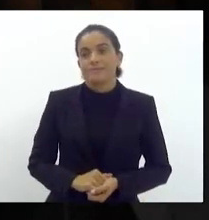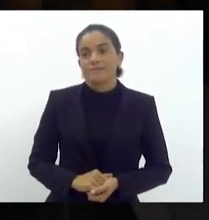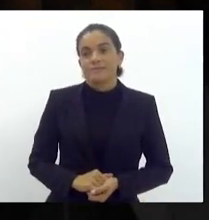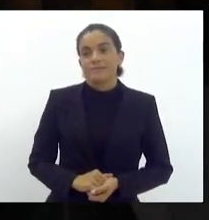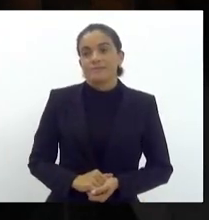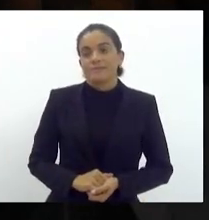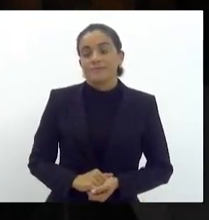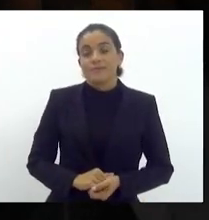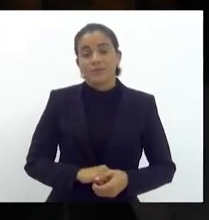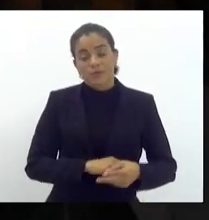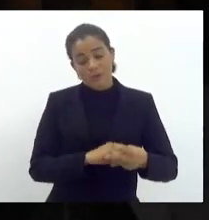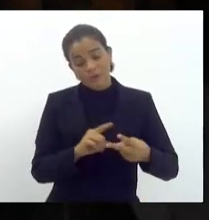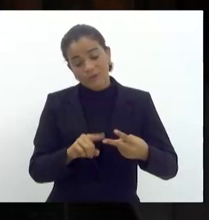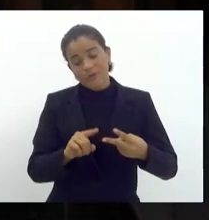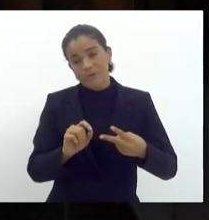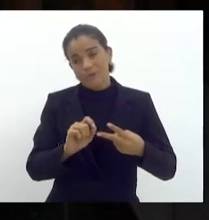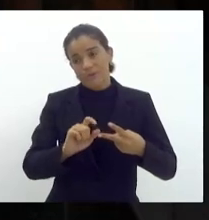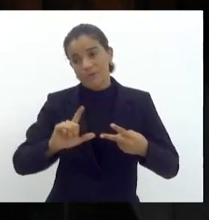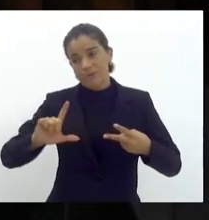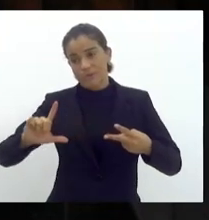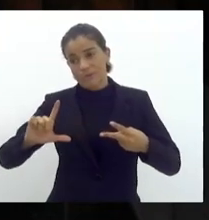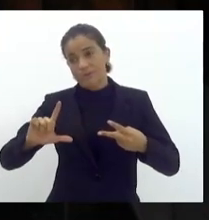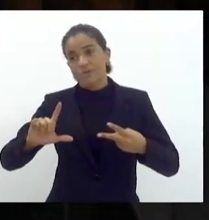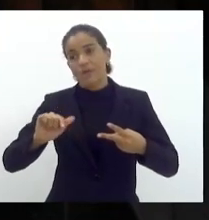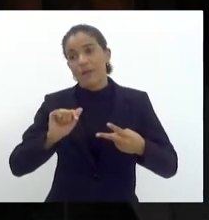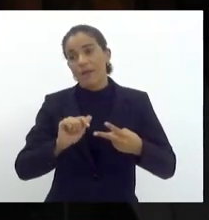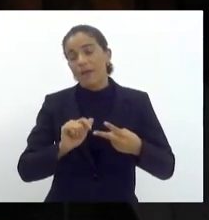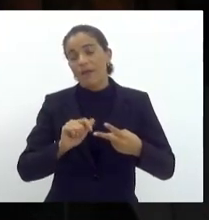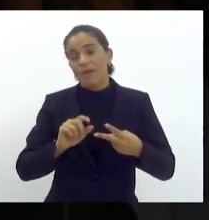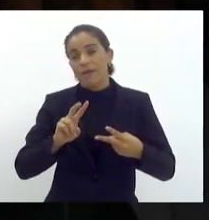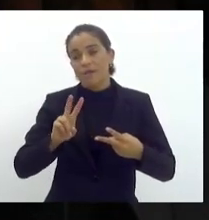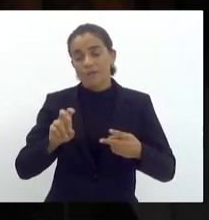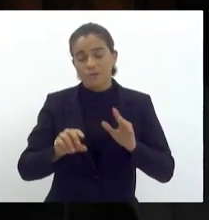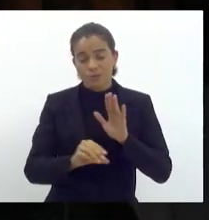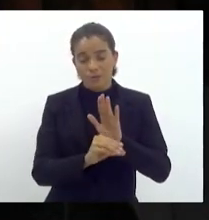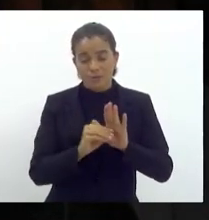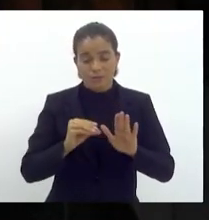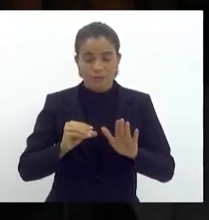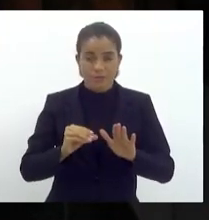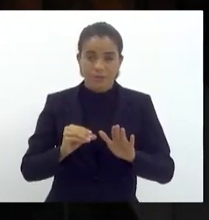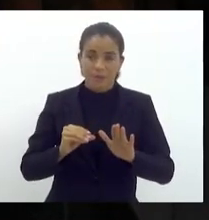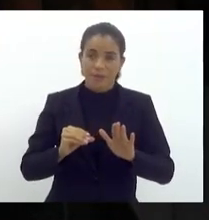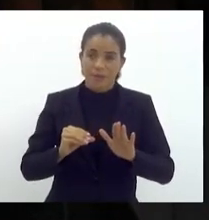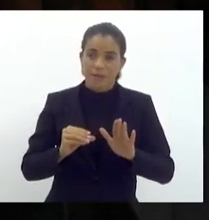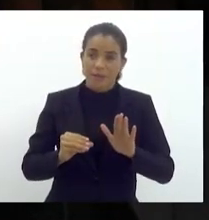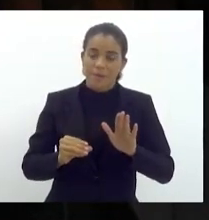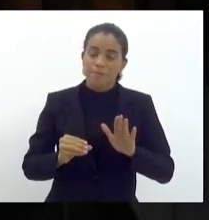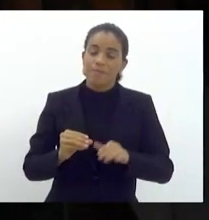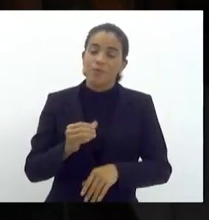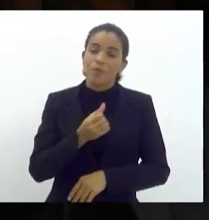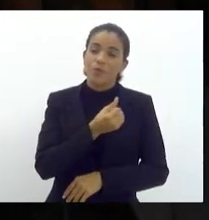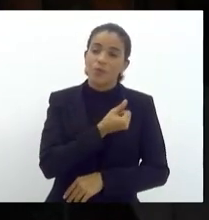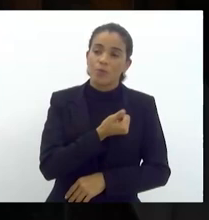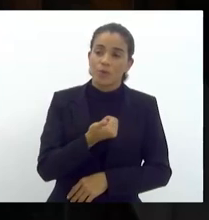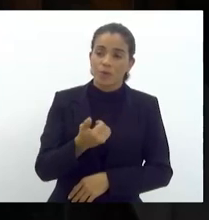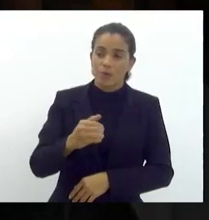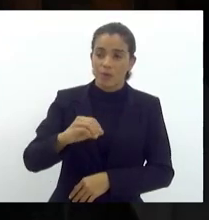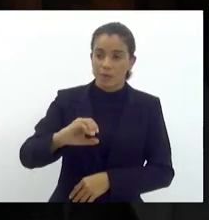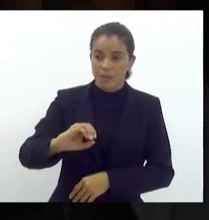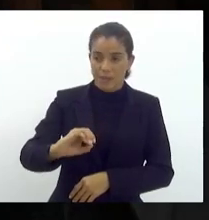o segundo destaque é da emenda aditiva número 10